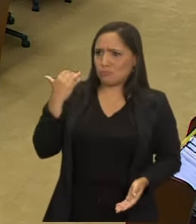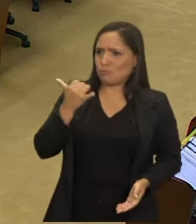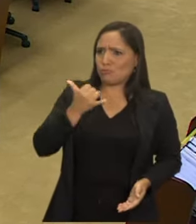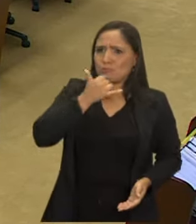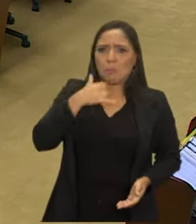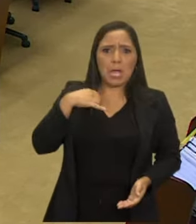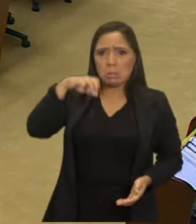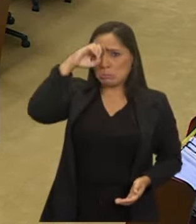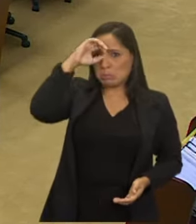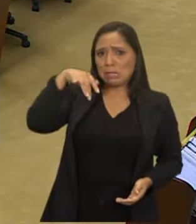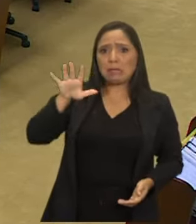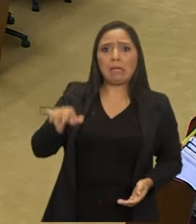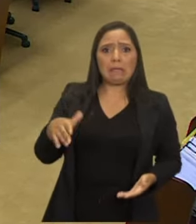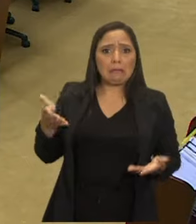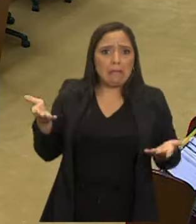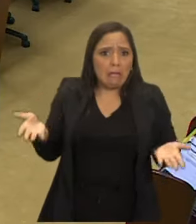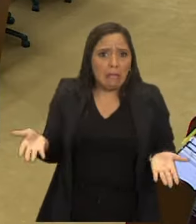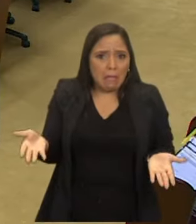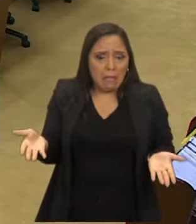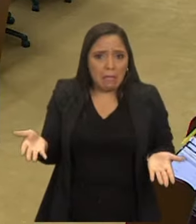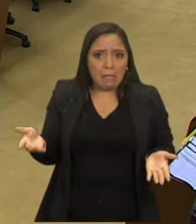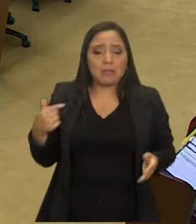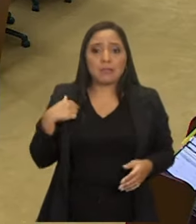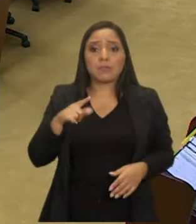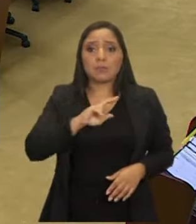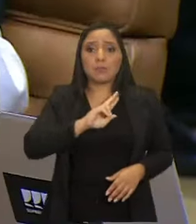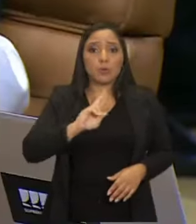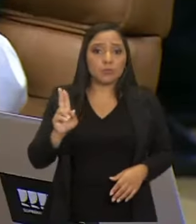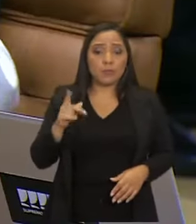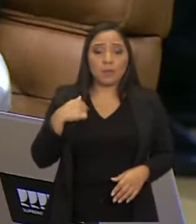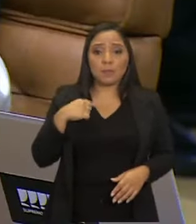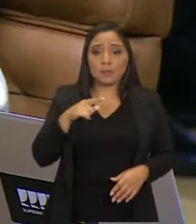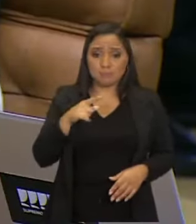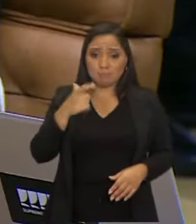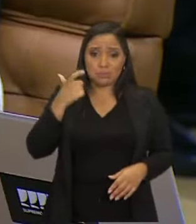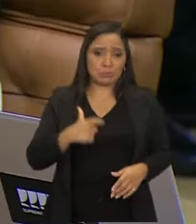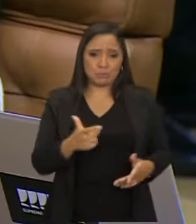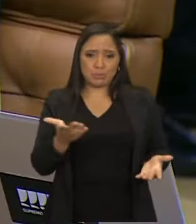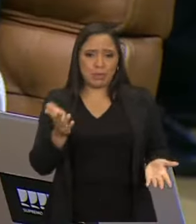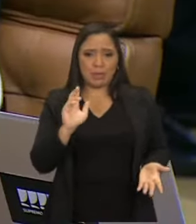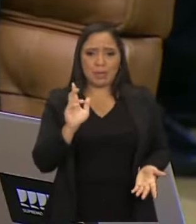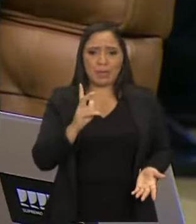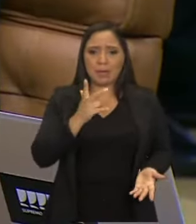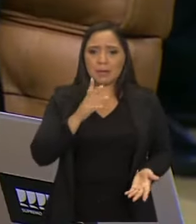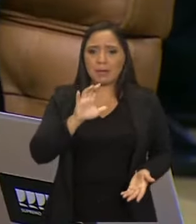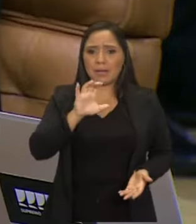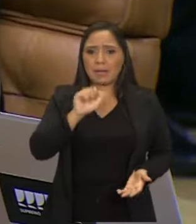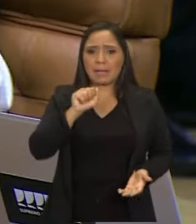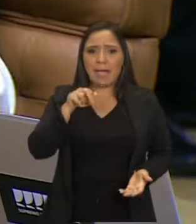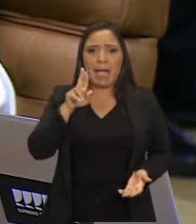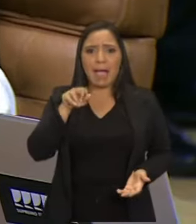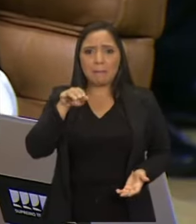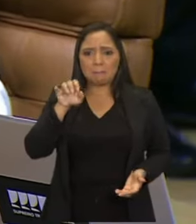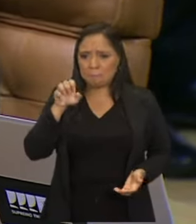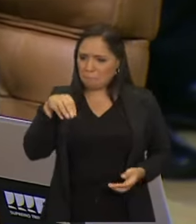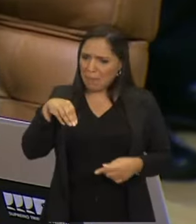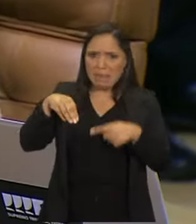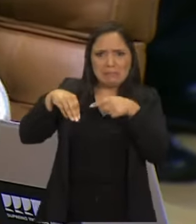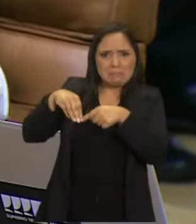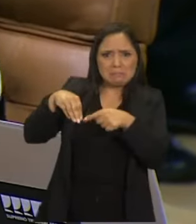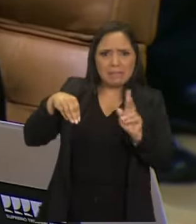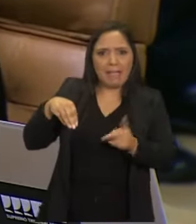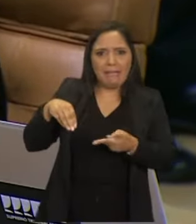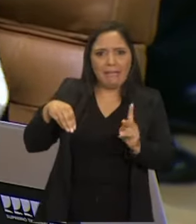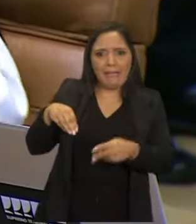meu sobrenome oficial, e também é Carmen, nem sou eu, porque realmente é Carmen com M, com uma série de erros, mas